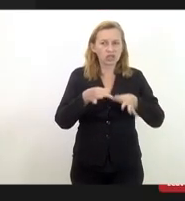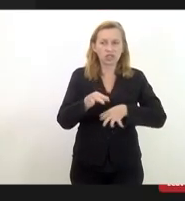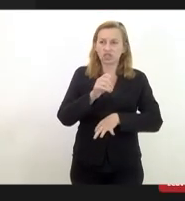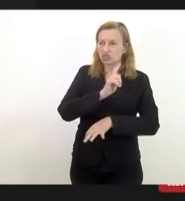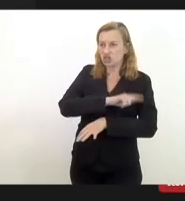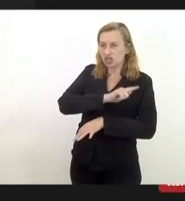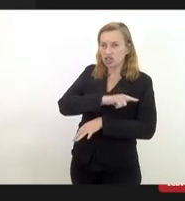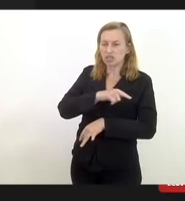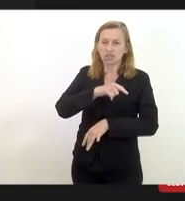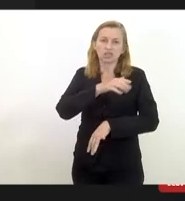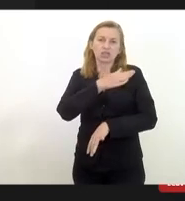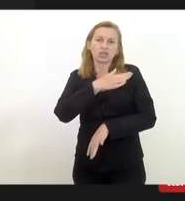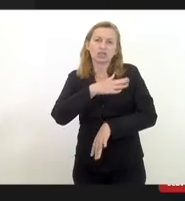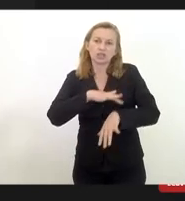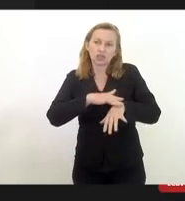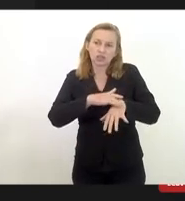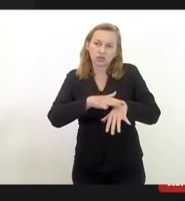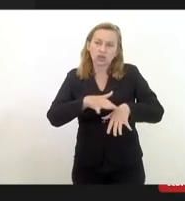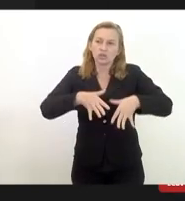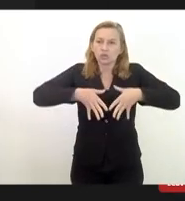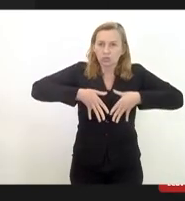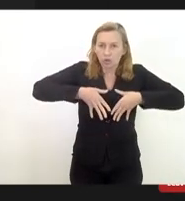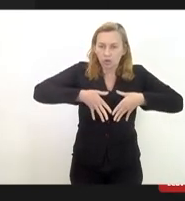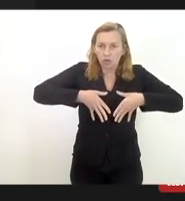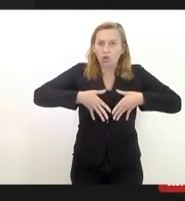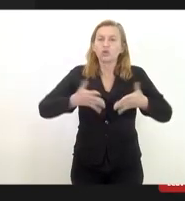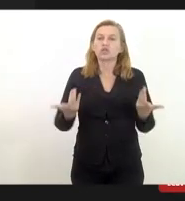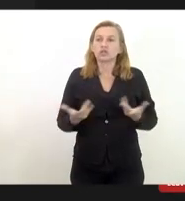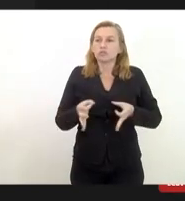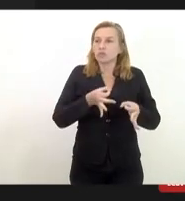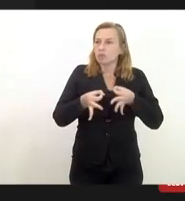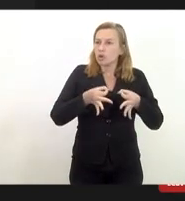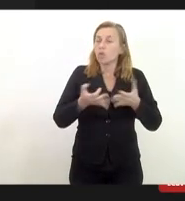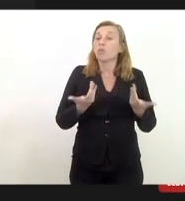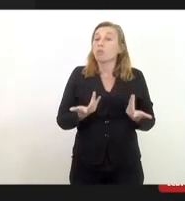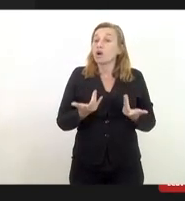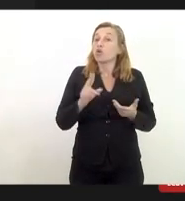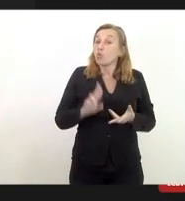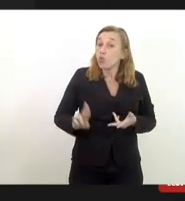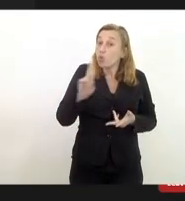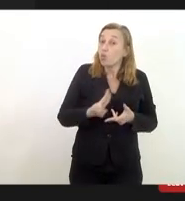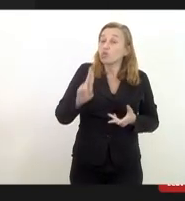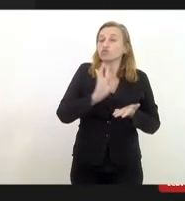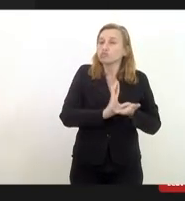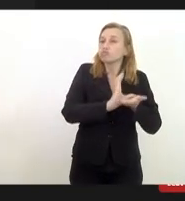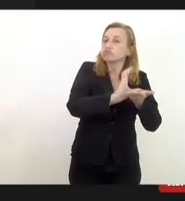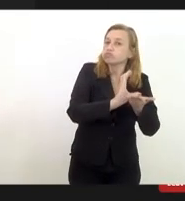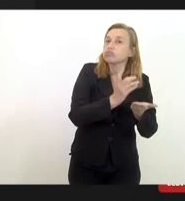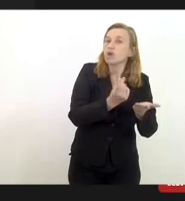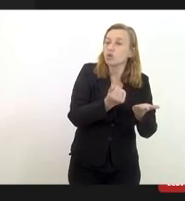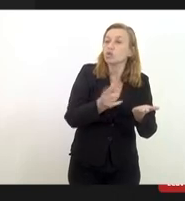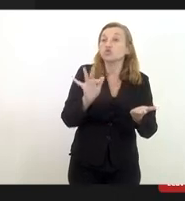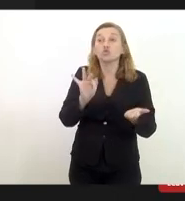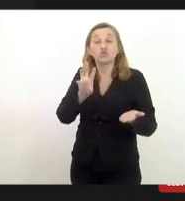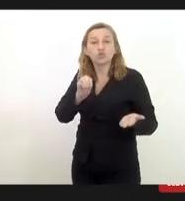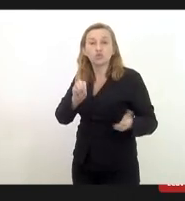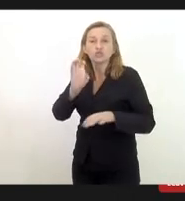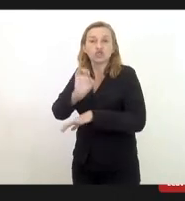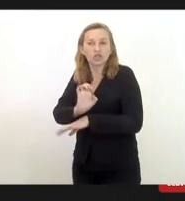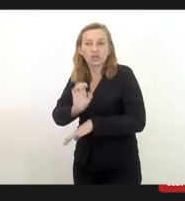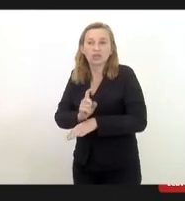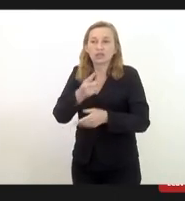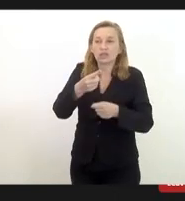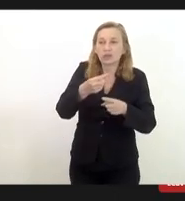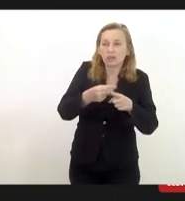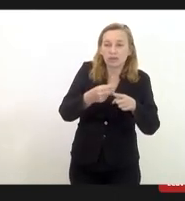de tuberculose, né, nossa gerência de tuberculose, fez para uso dos recursos do Fundo Estadual, de